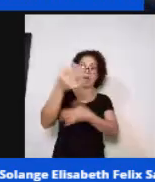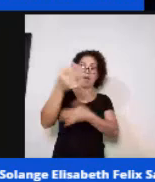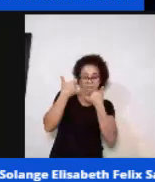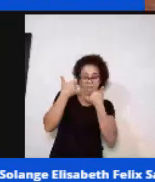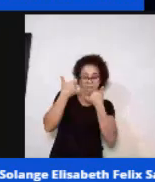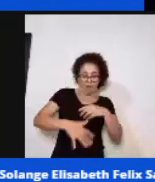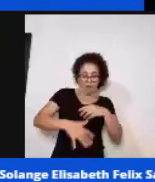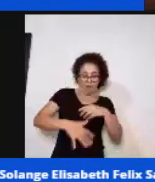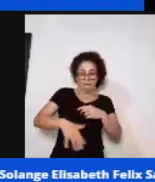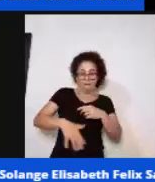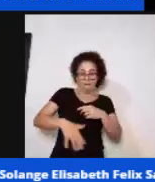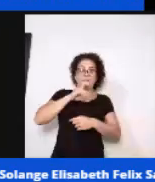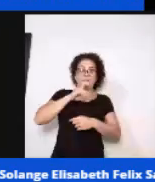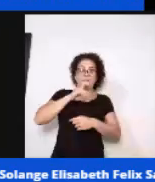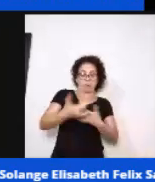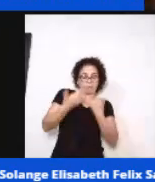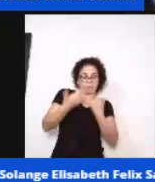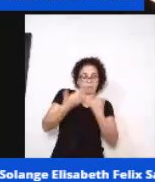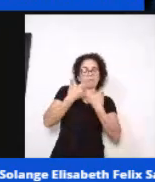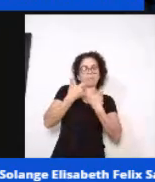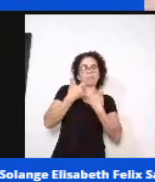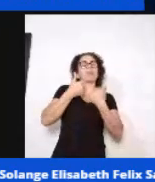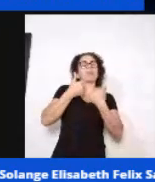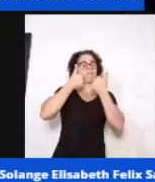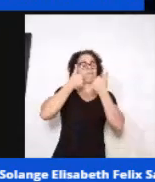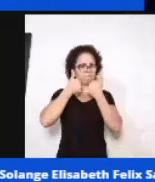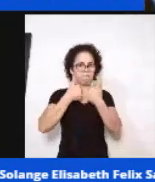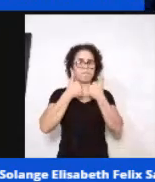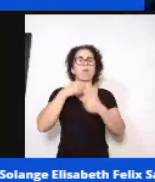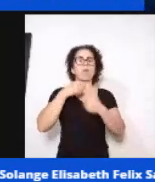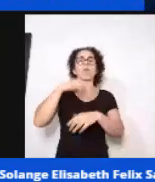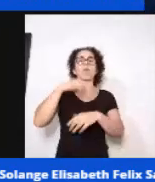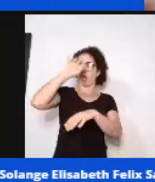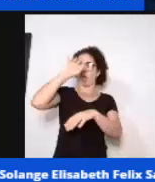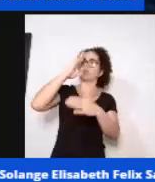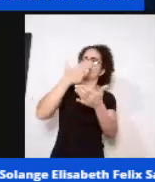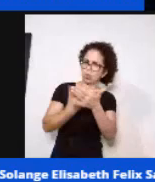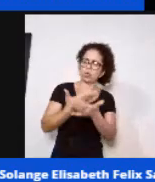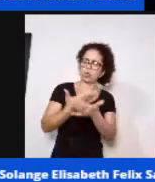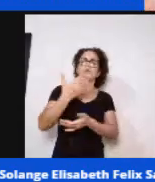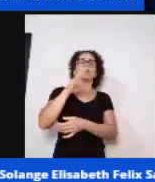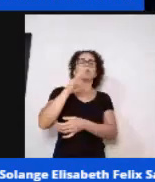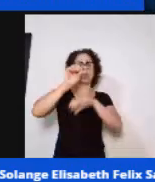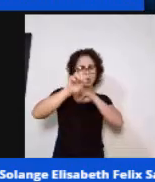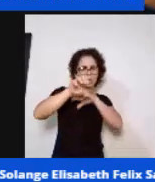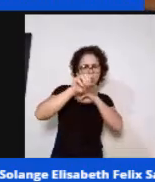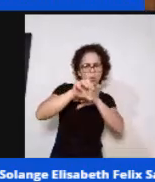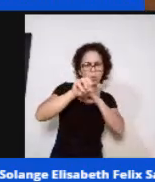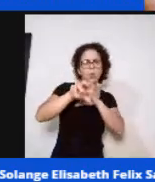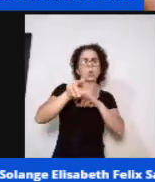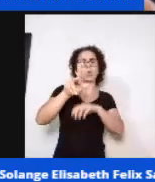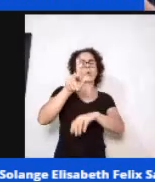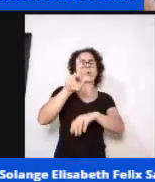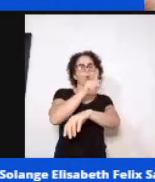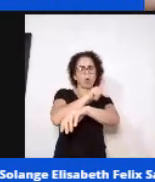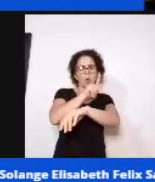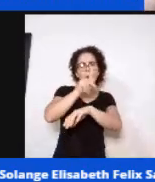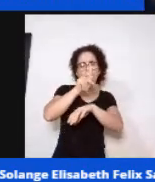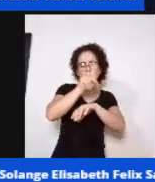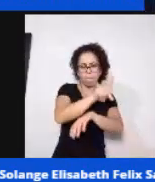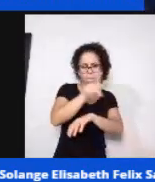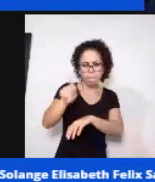pena. Então, para mim, vale a pena porque eu acredito na educação, eu acredito na docência, eu acredito no poder do nosso